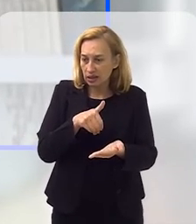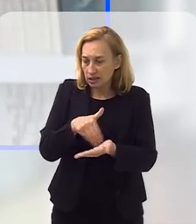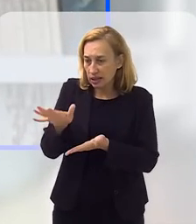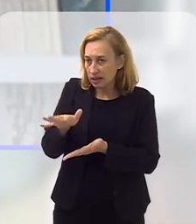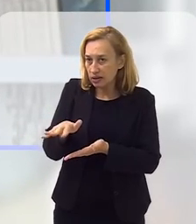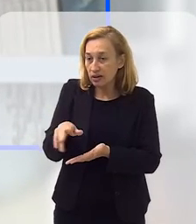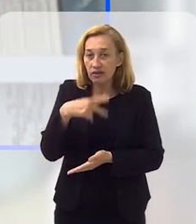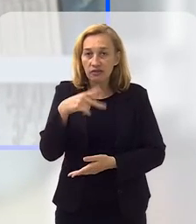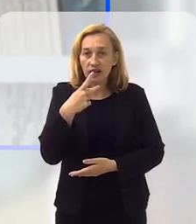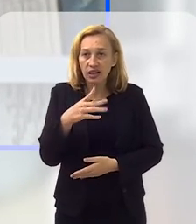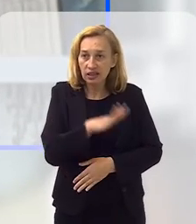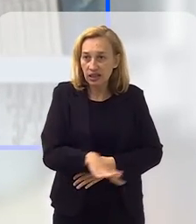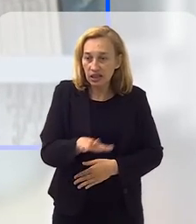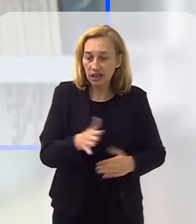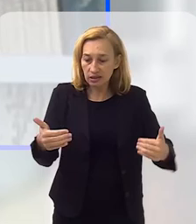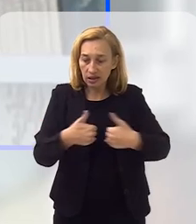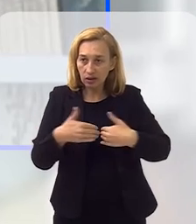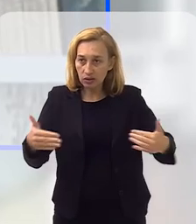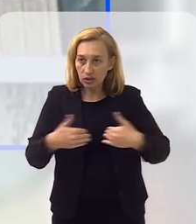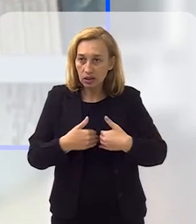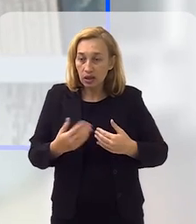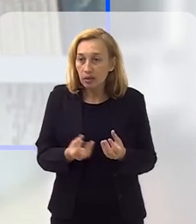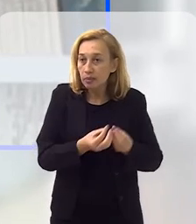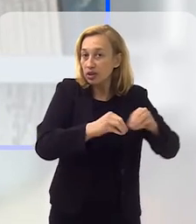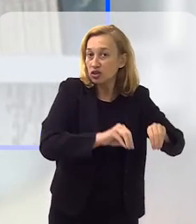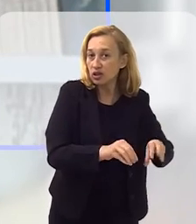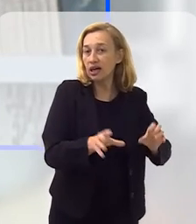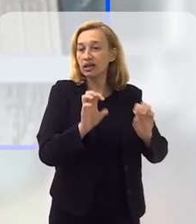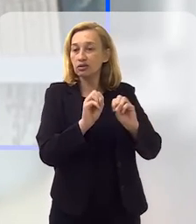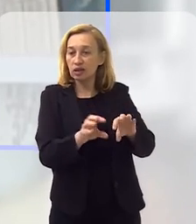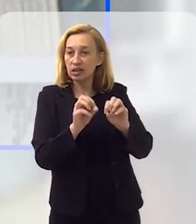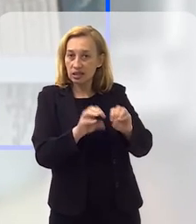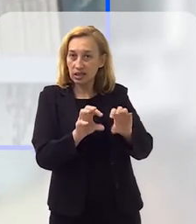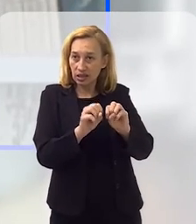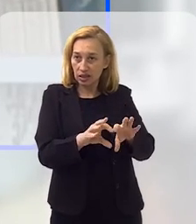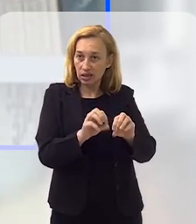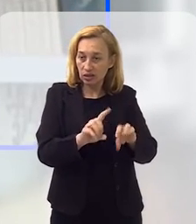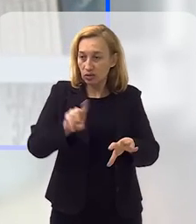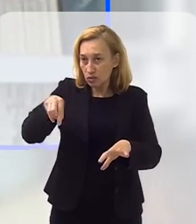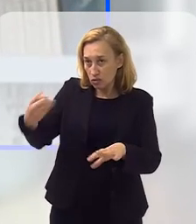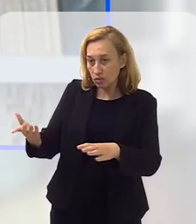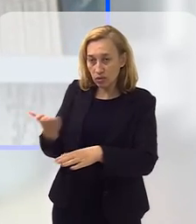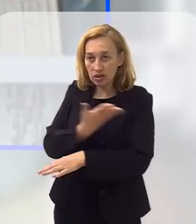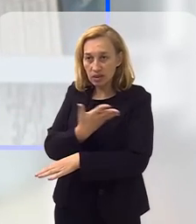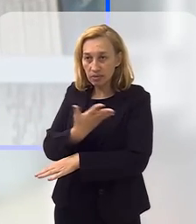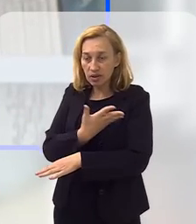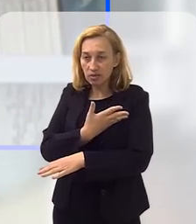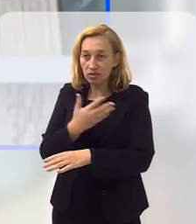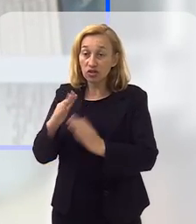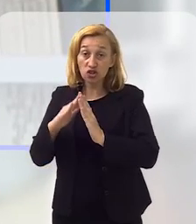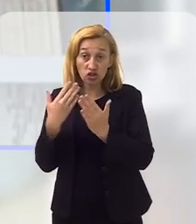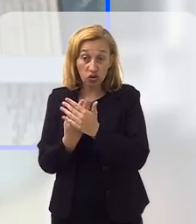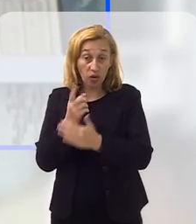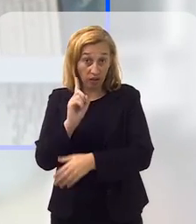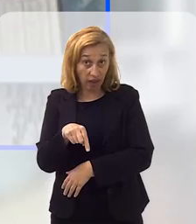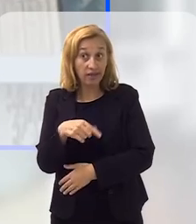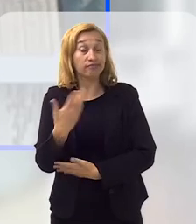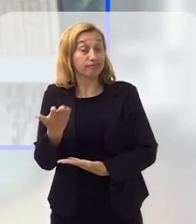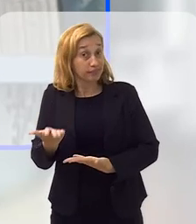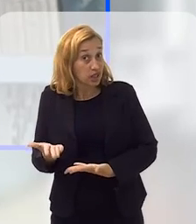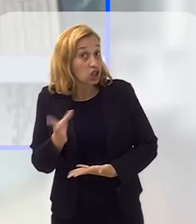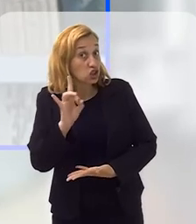ser demitido, dizendo que crianças autistas prejudicavam o ensino do restante dos colegas de classe.